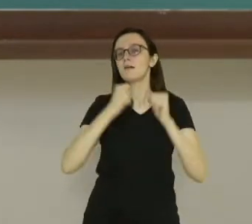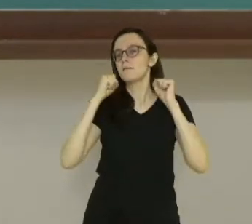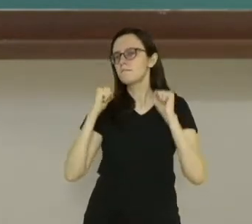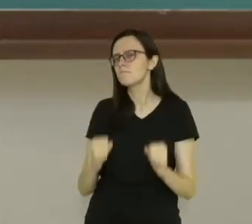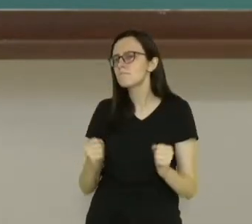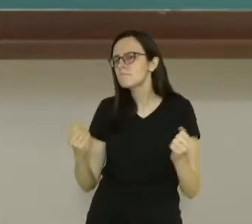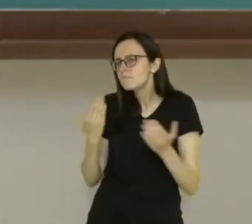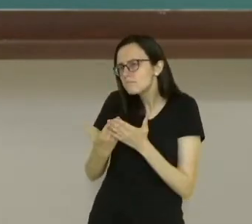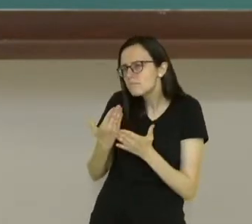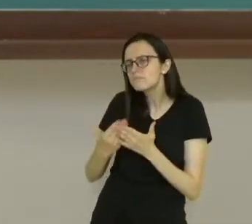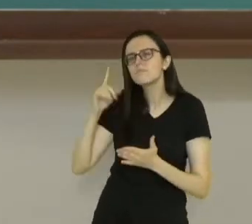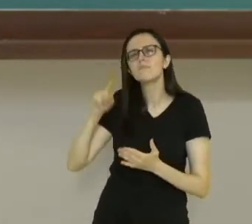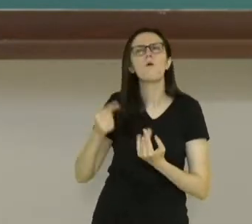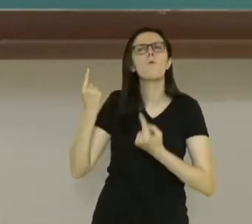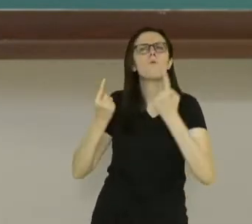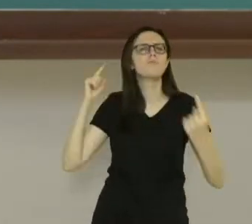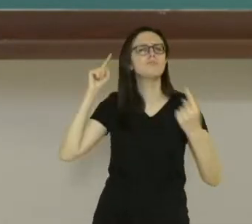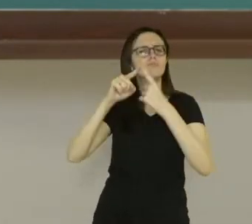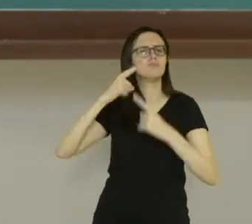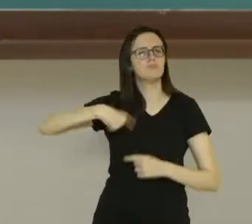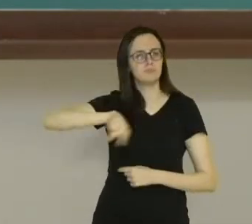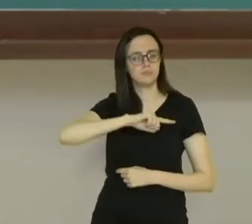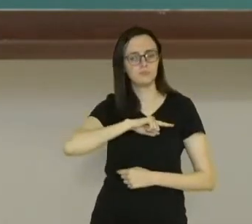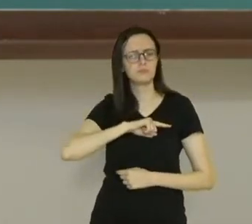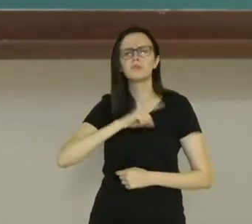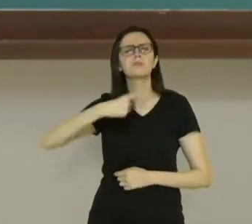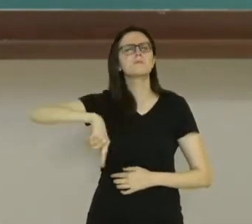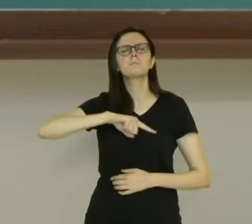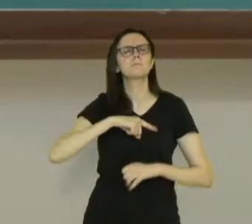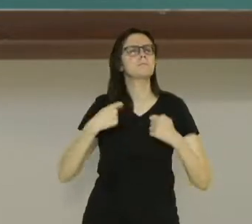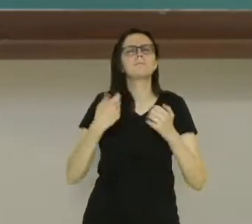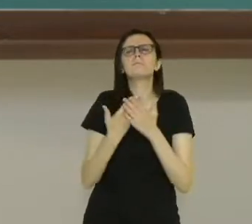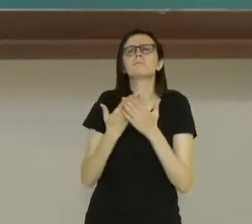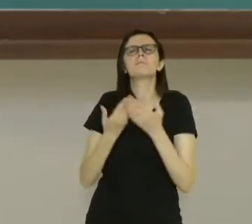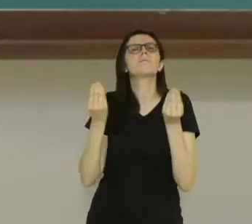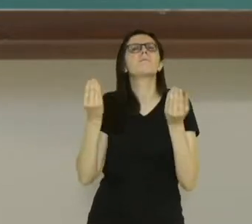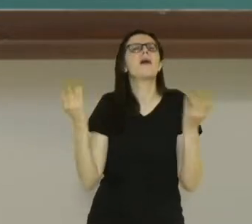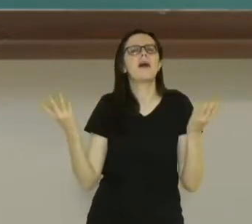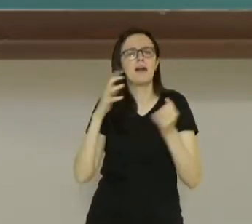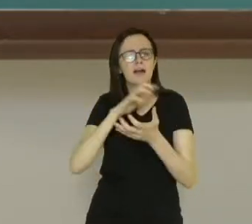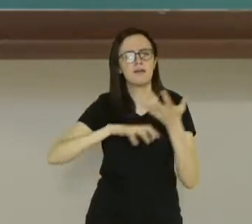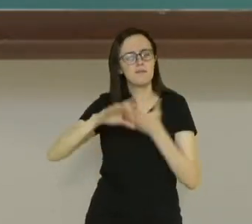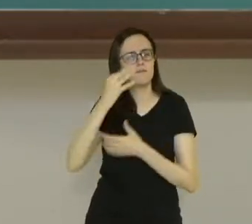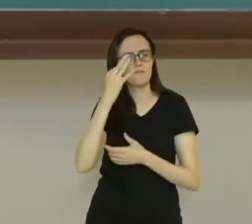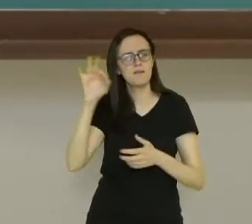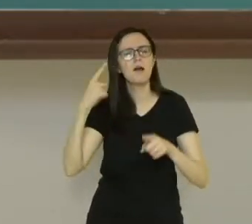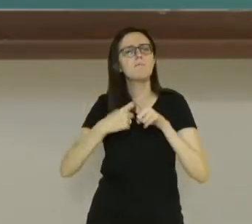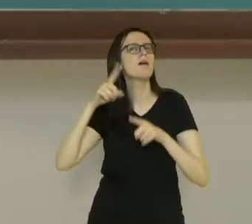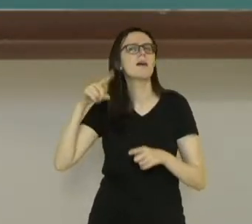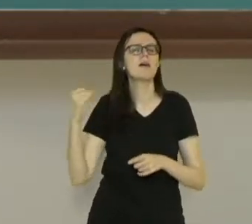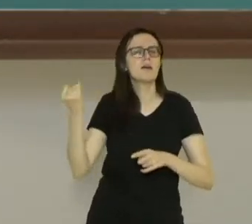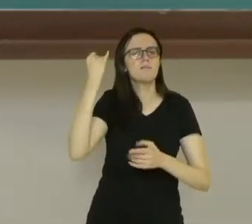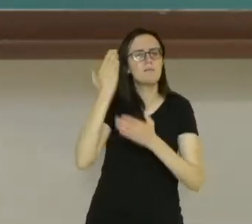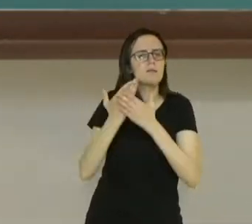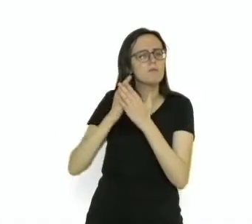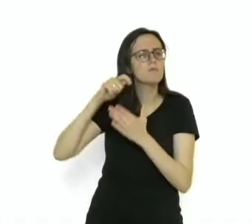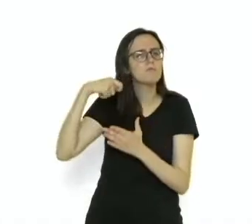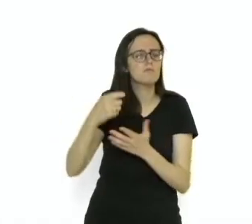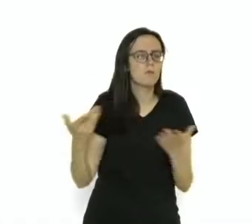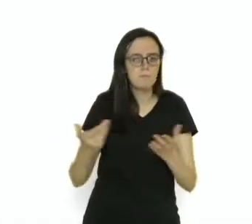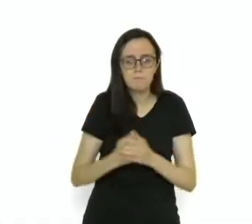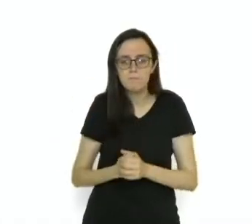ver, são quais são os nossos objetivos. Por que a gente tem que estudar sobre a Revolução Francesa? Por que é importante estudar sobre